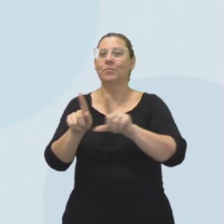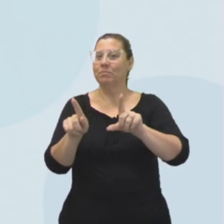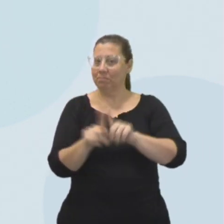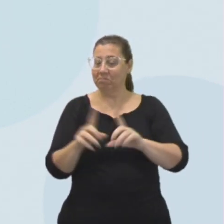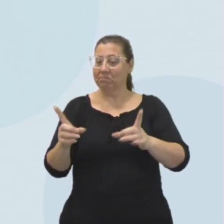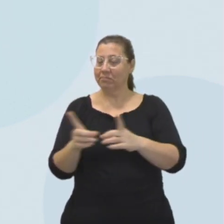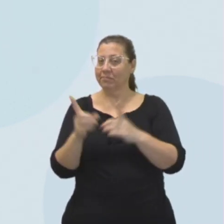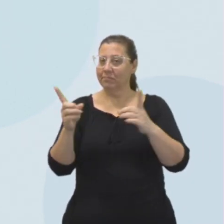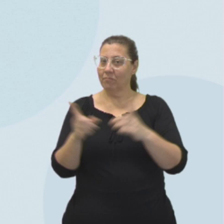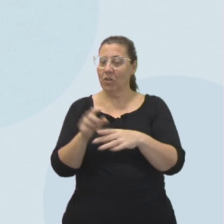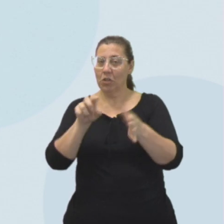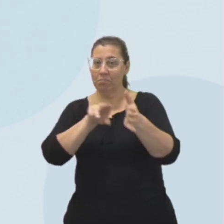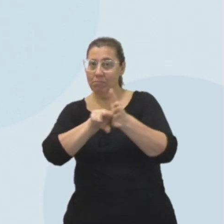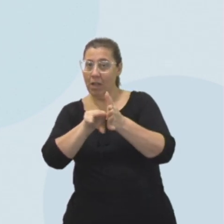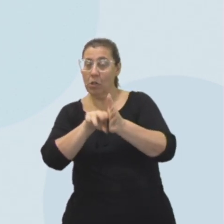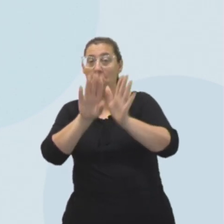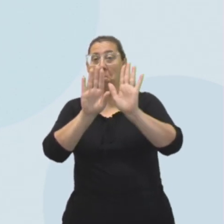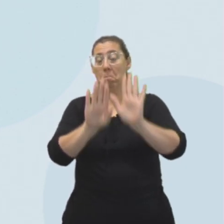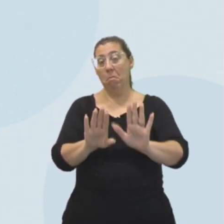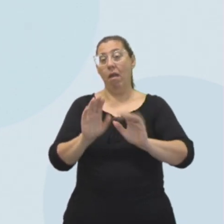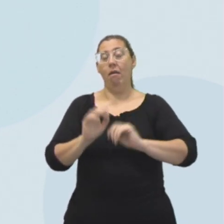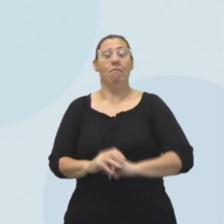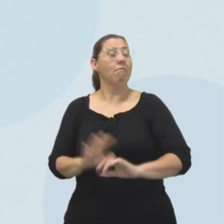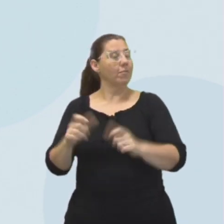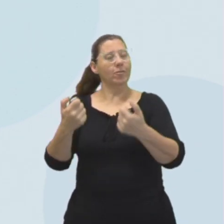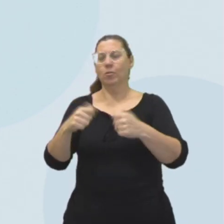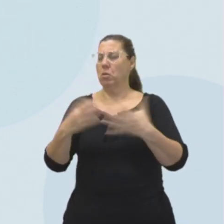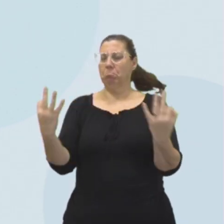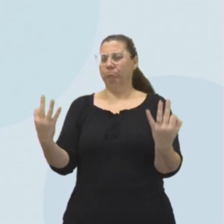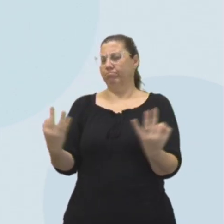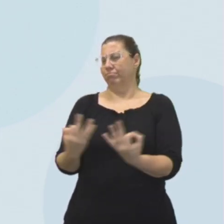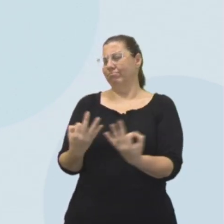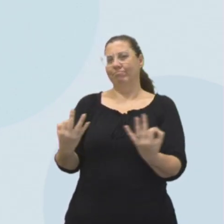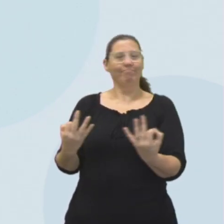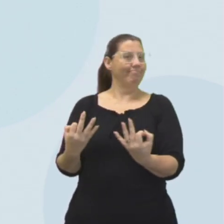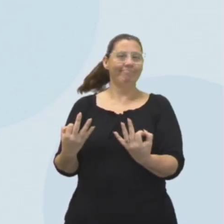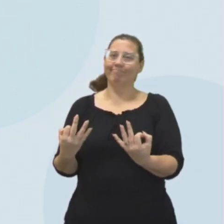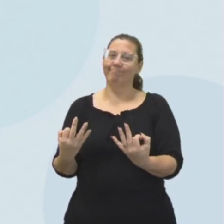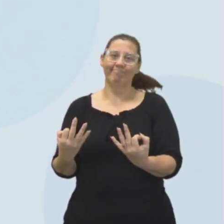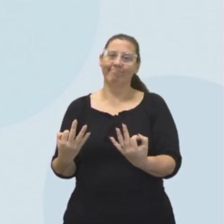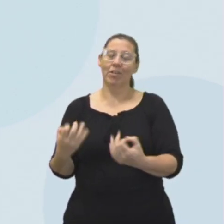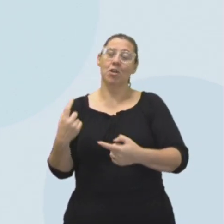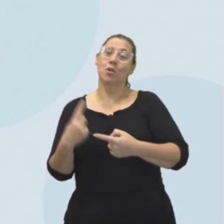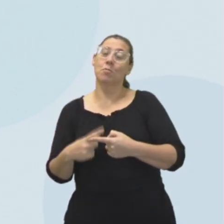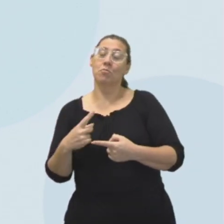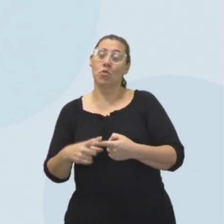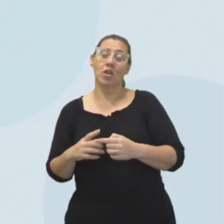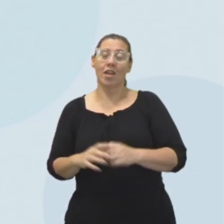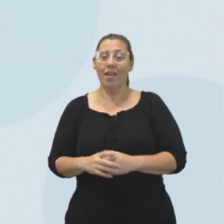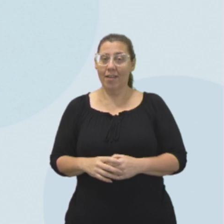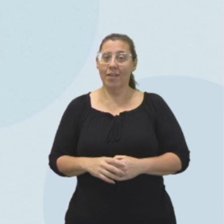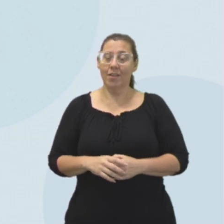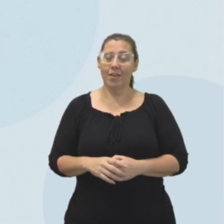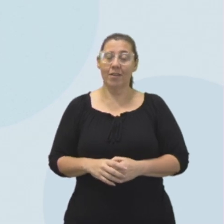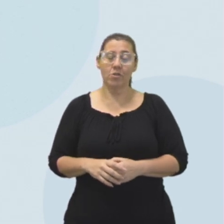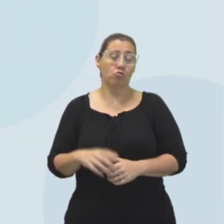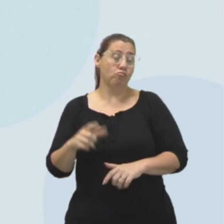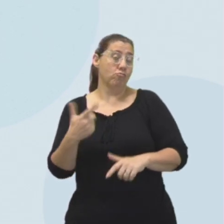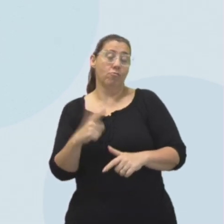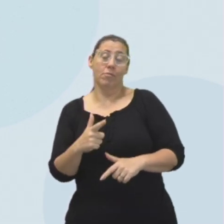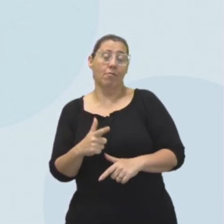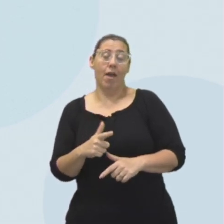diversas metodologias. Mas ele não precisa estar perfeito, porque muitos deles não têm a